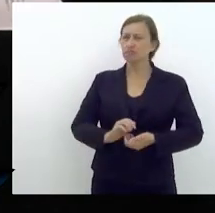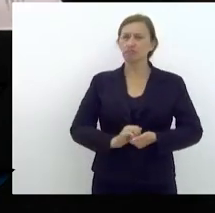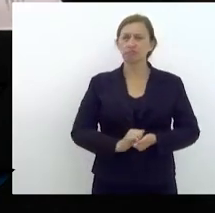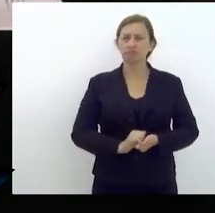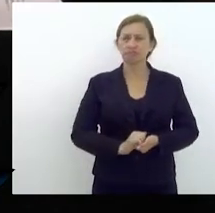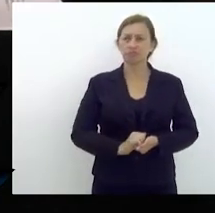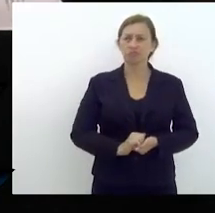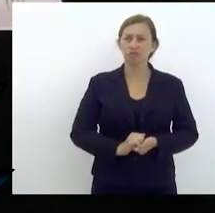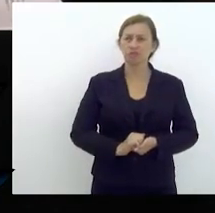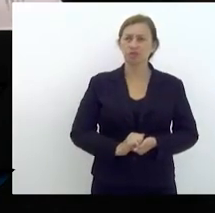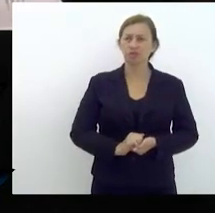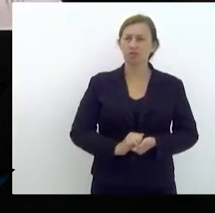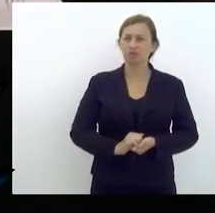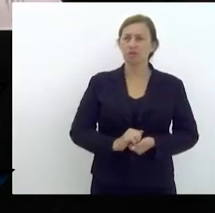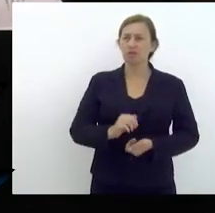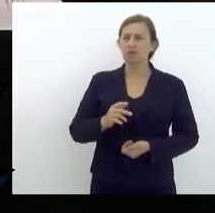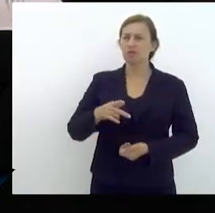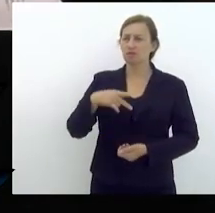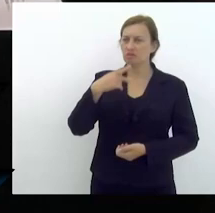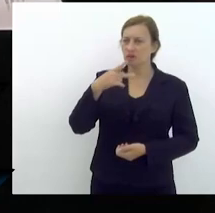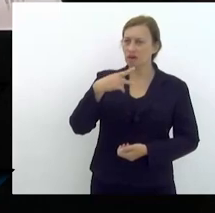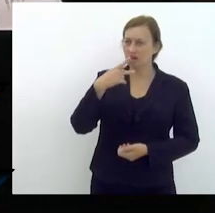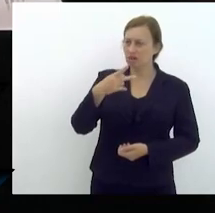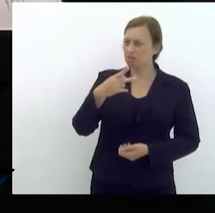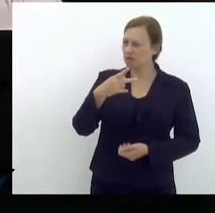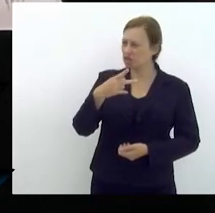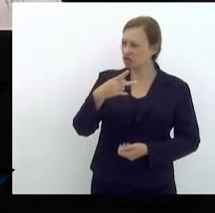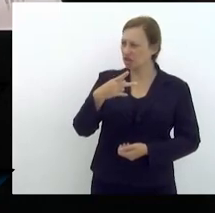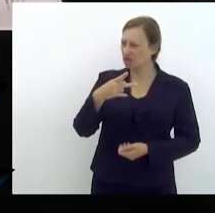com essa decisão e sentença desse magistrado